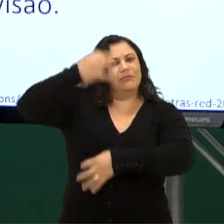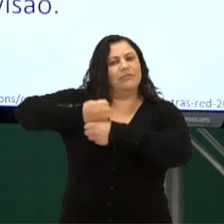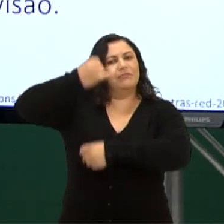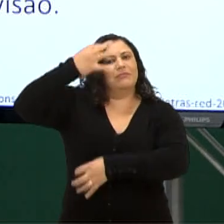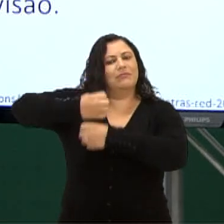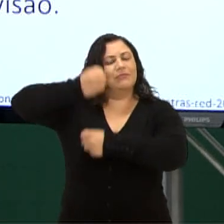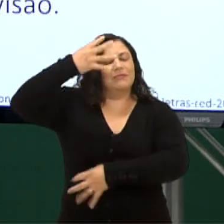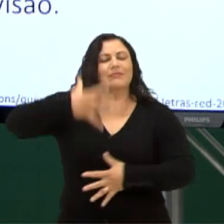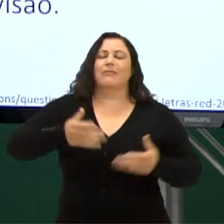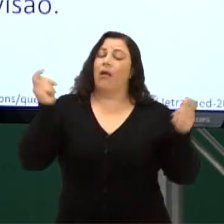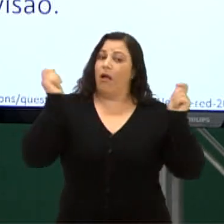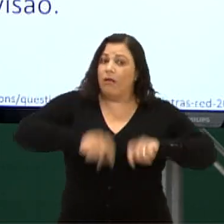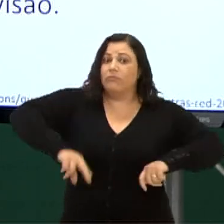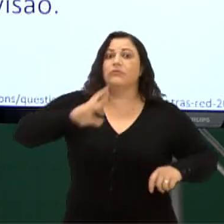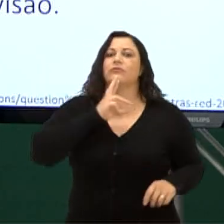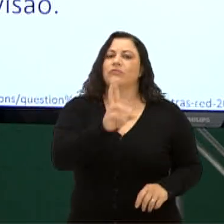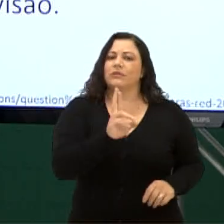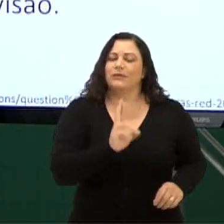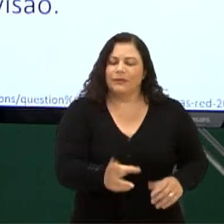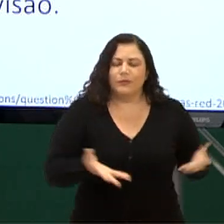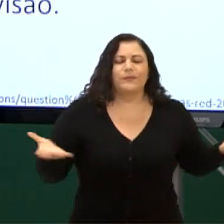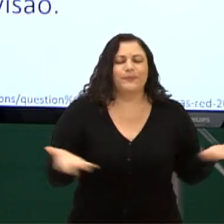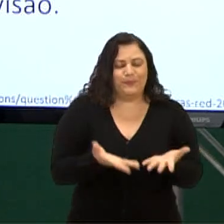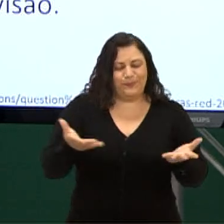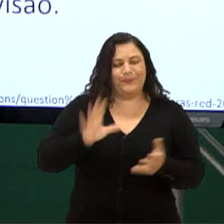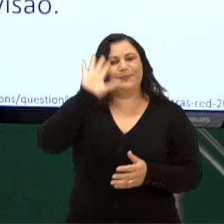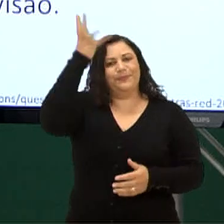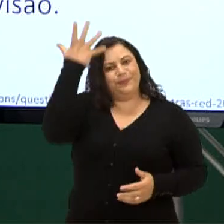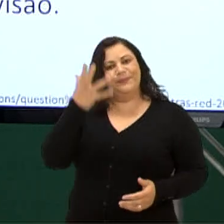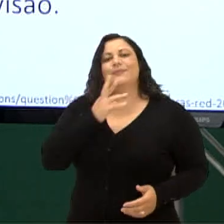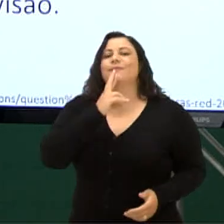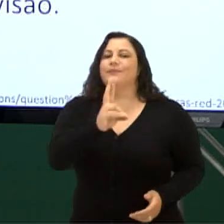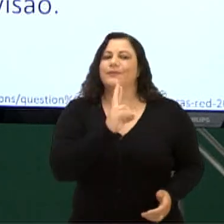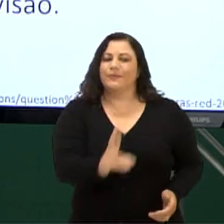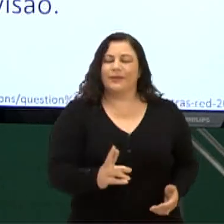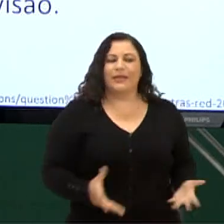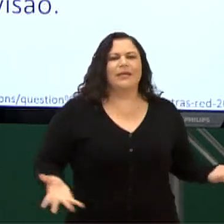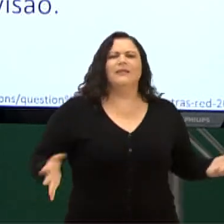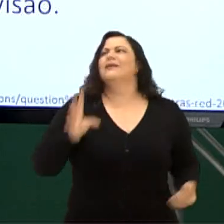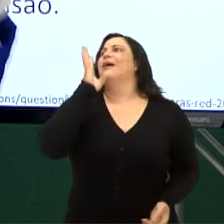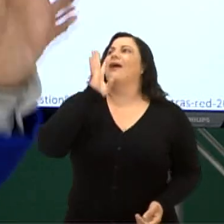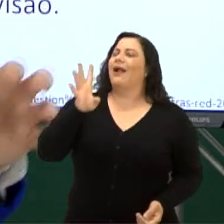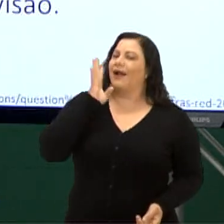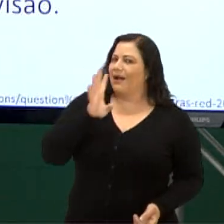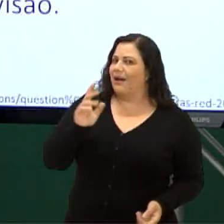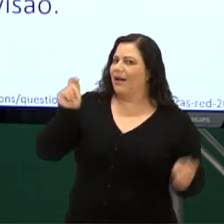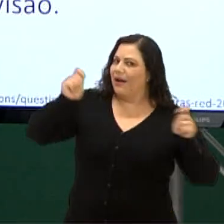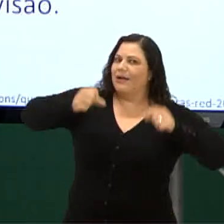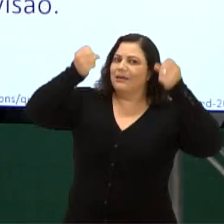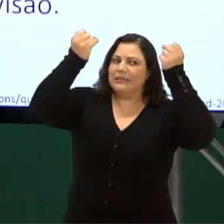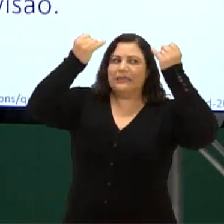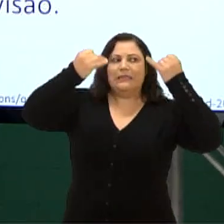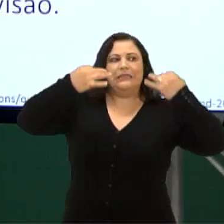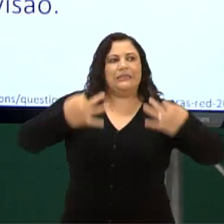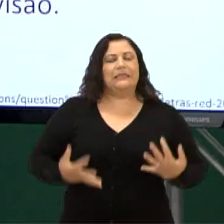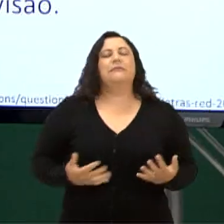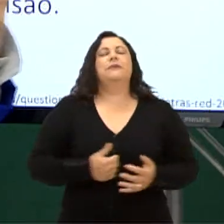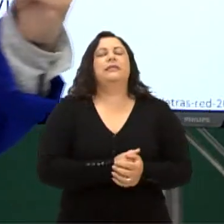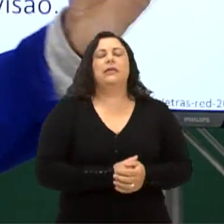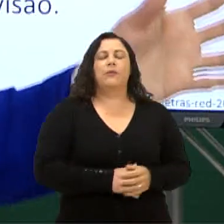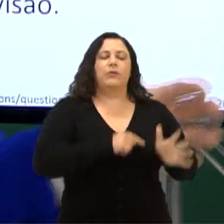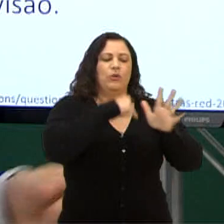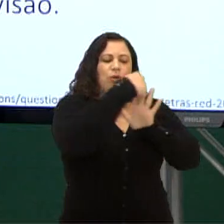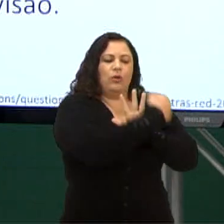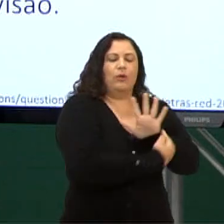está acontecendo aqui no nosso chat as respostas. E é legal que a gente falou da visão, falou do tato, falou